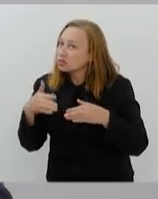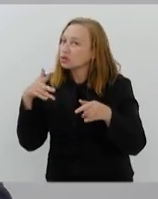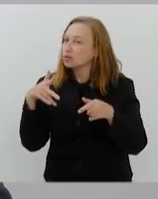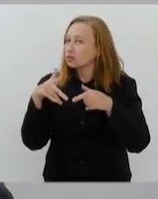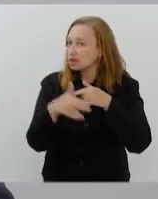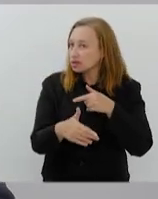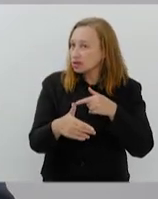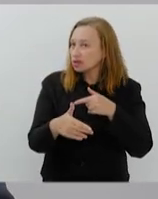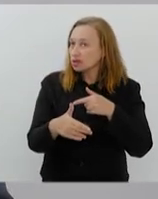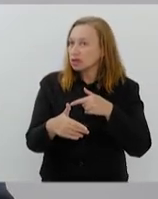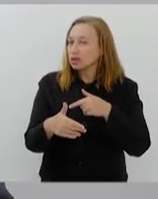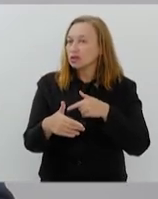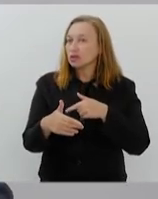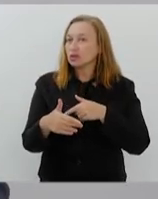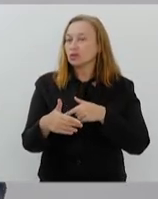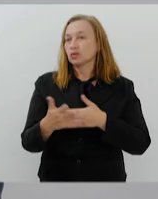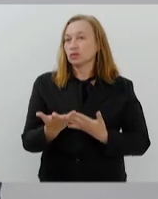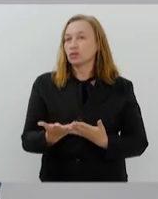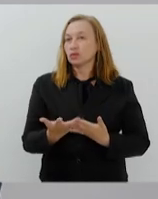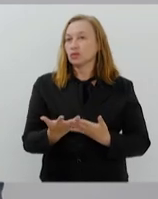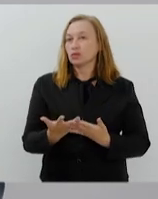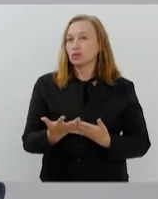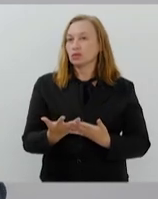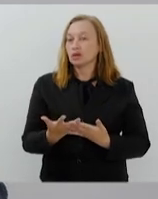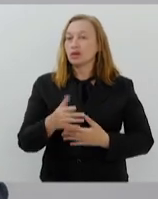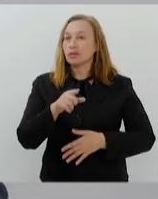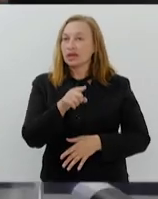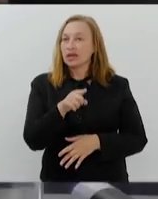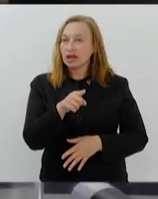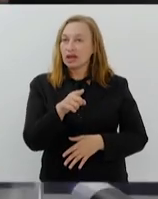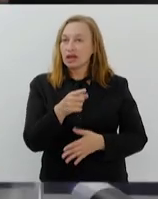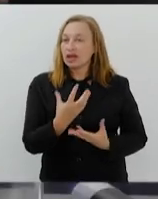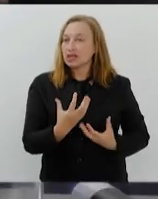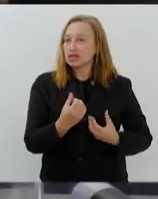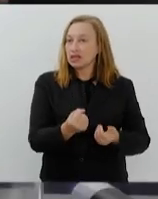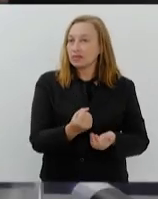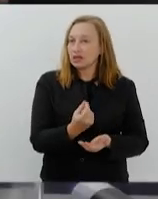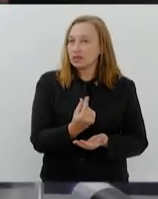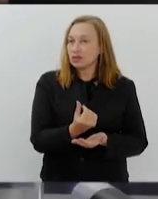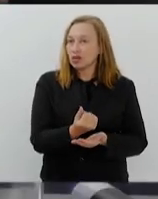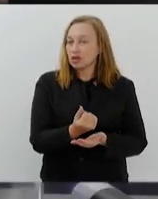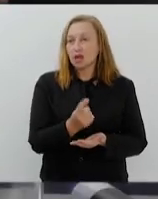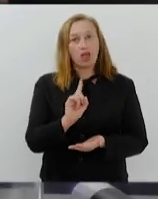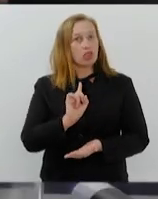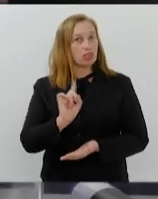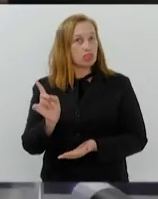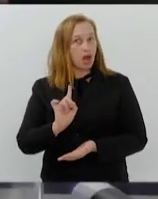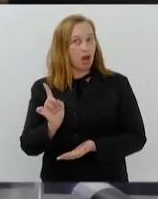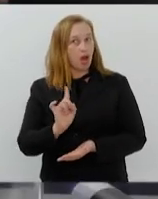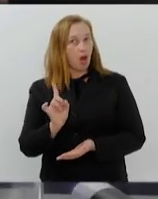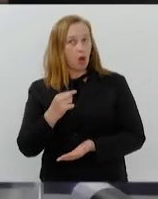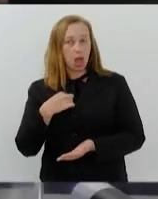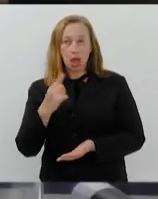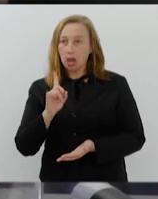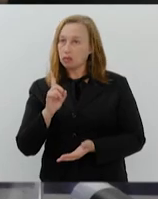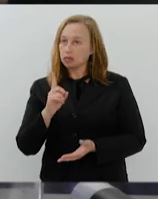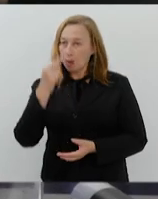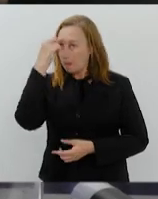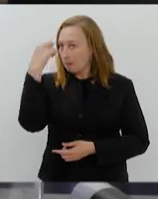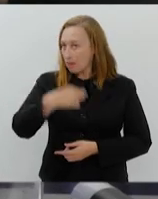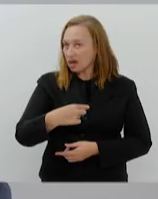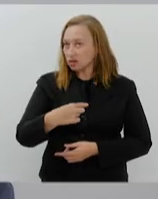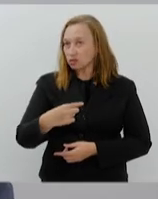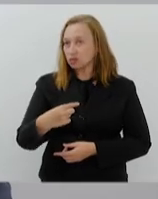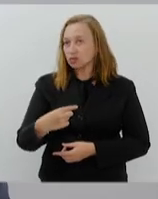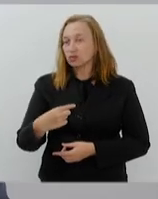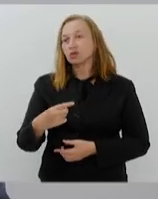autoridade no governo do estado para que ela fosse contemplada no porque eu também não sou autoridade dentro do governo do estadoo que é a senhora